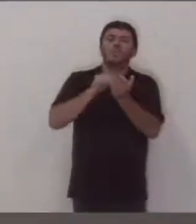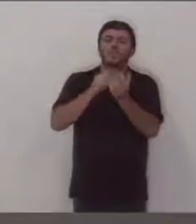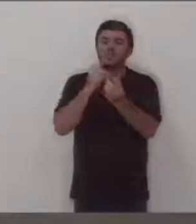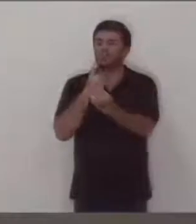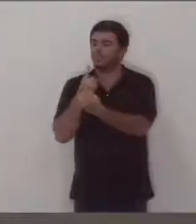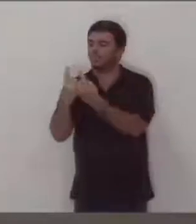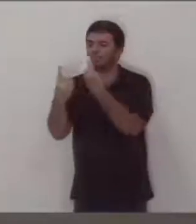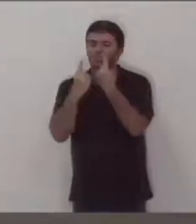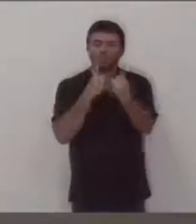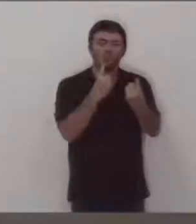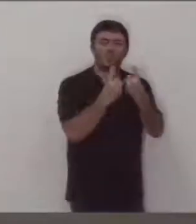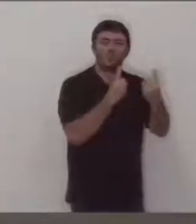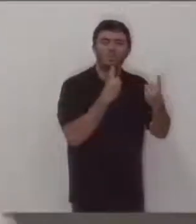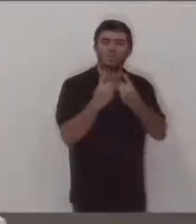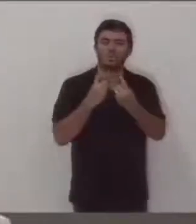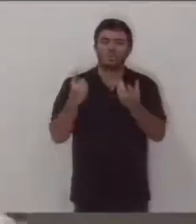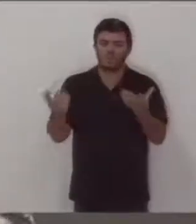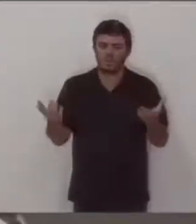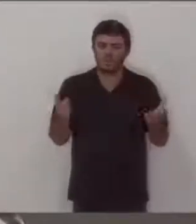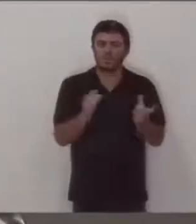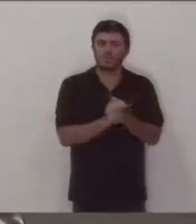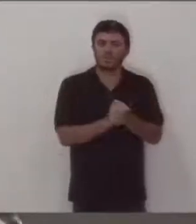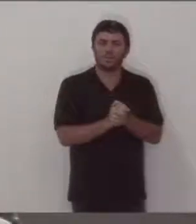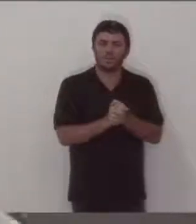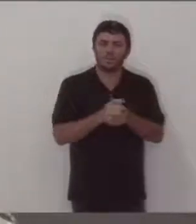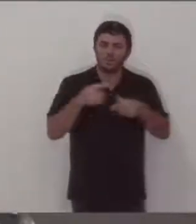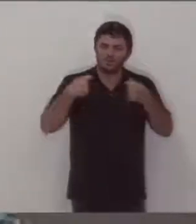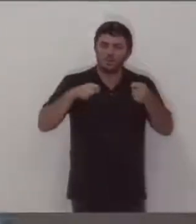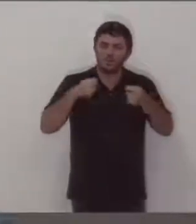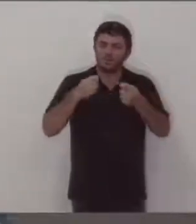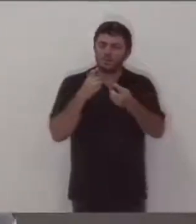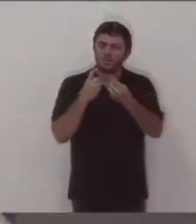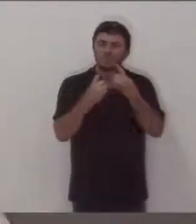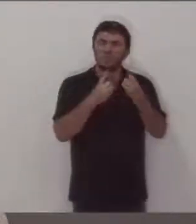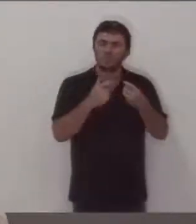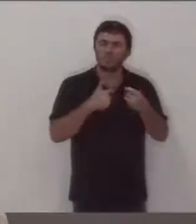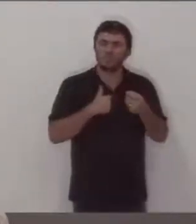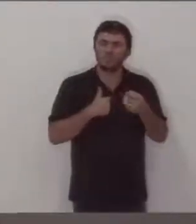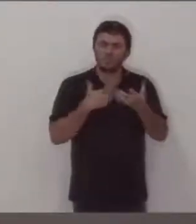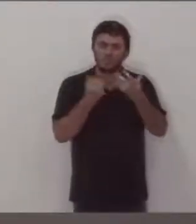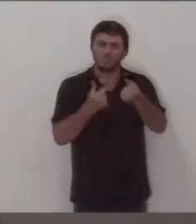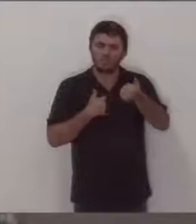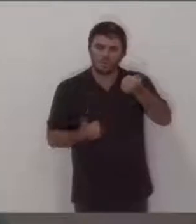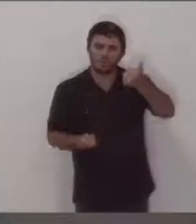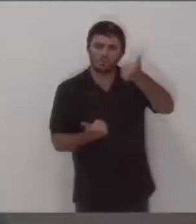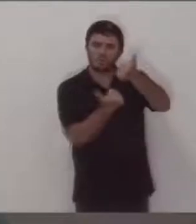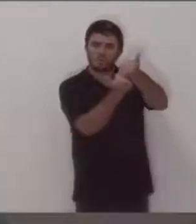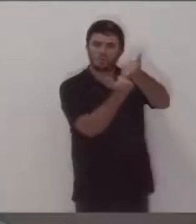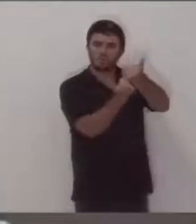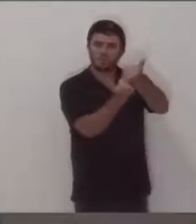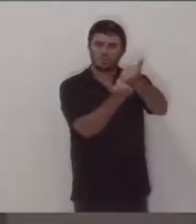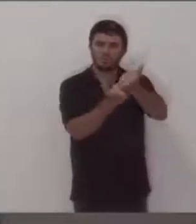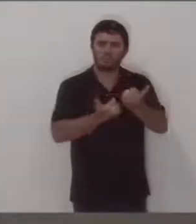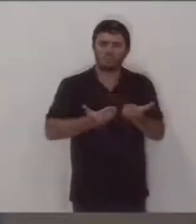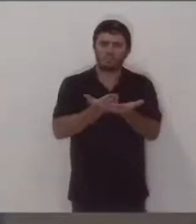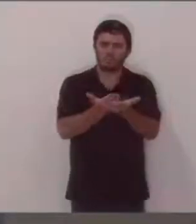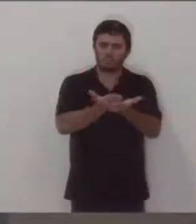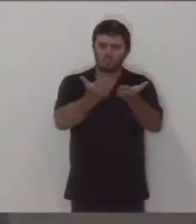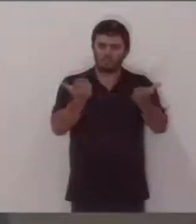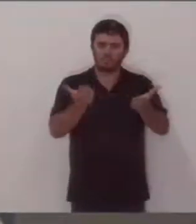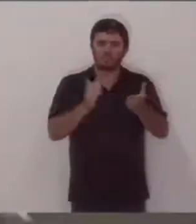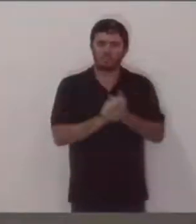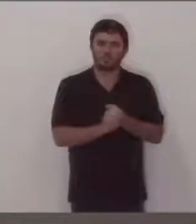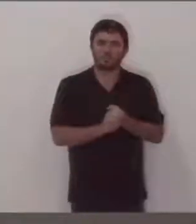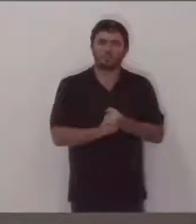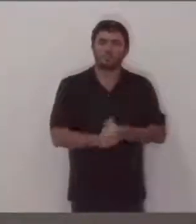sem convidá-lo para, no mínimo, participar na discussão, né? Então, contem com o meu apoio aí. O Valdir, acho que falou bem o que eu